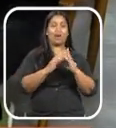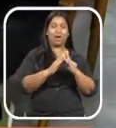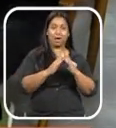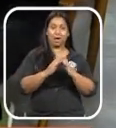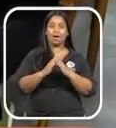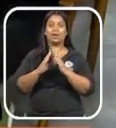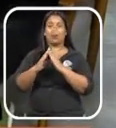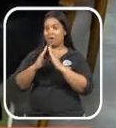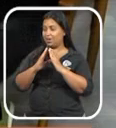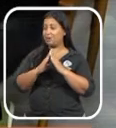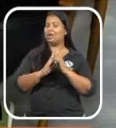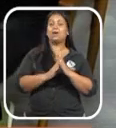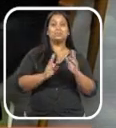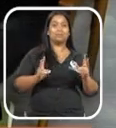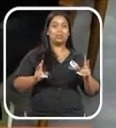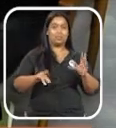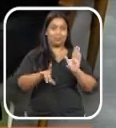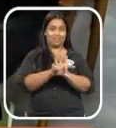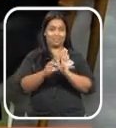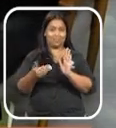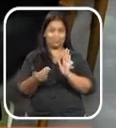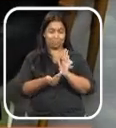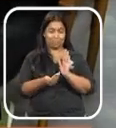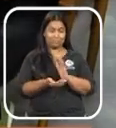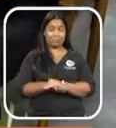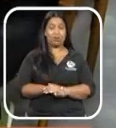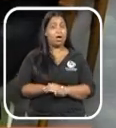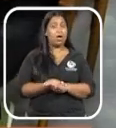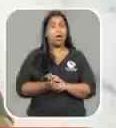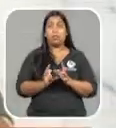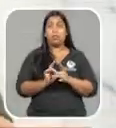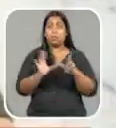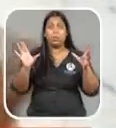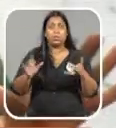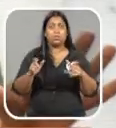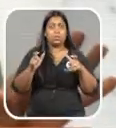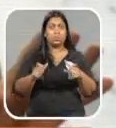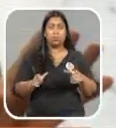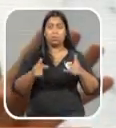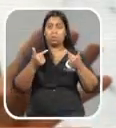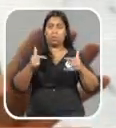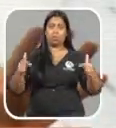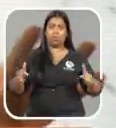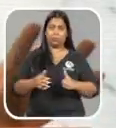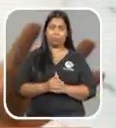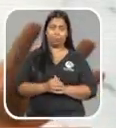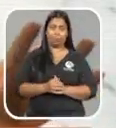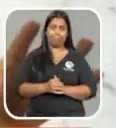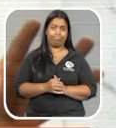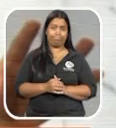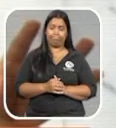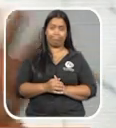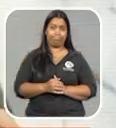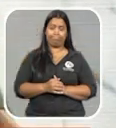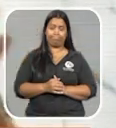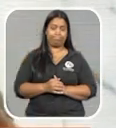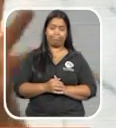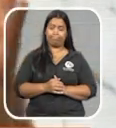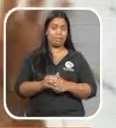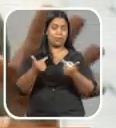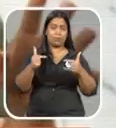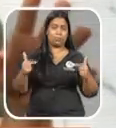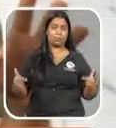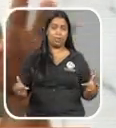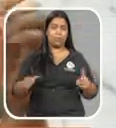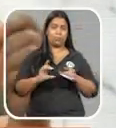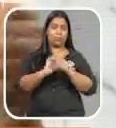Não tem democracia sem parlamento. Não tem. Não tem democracia sem parlamento. Qualquer